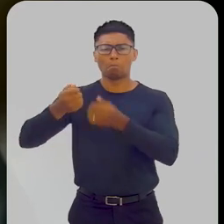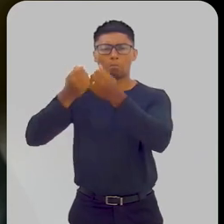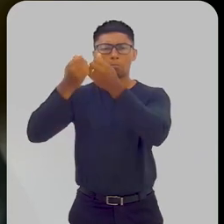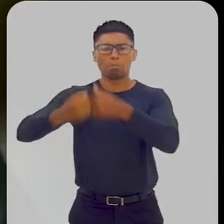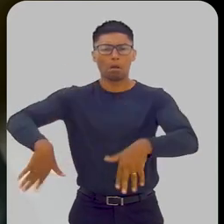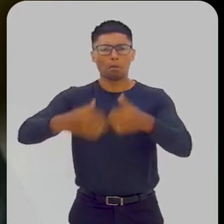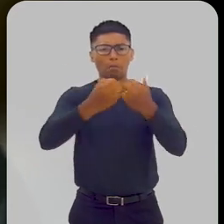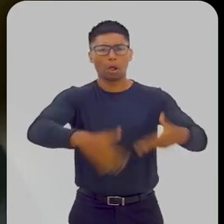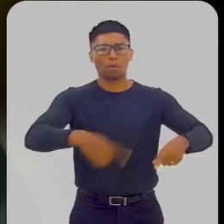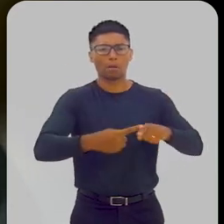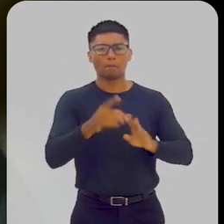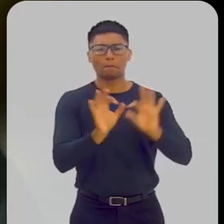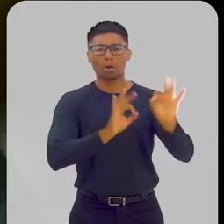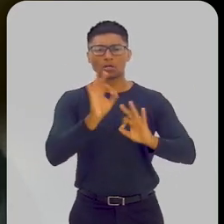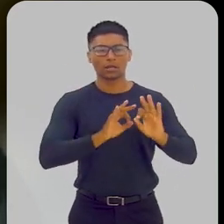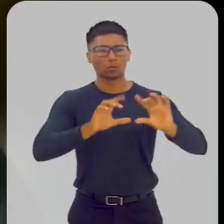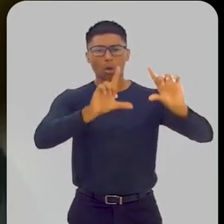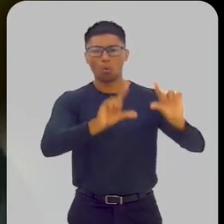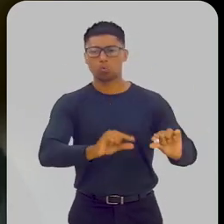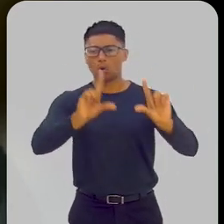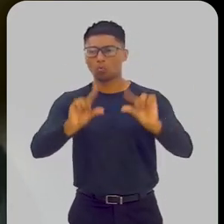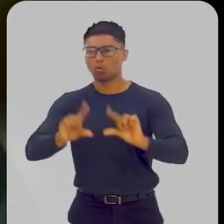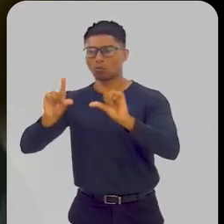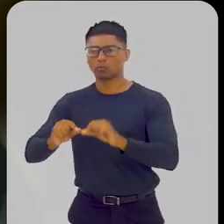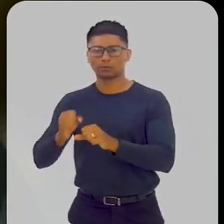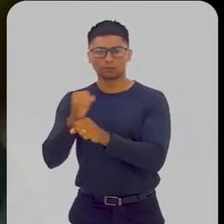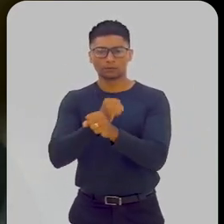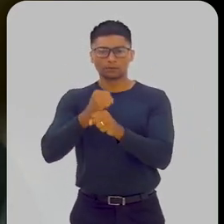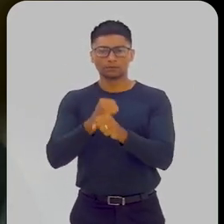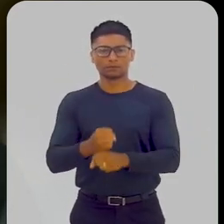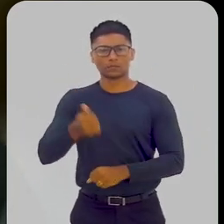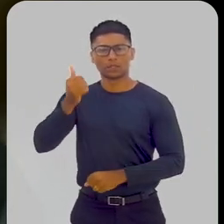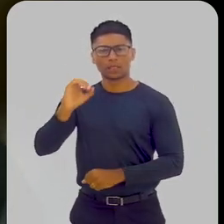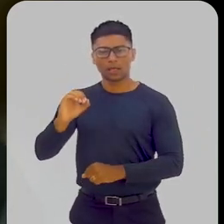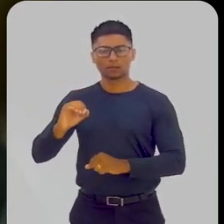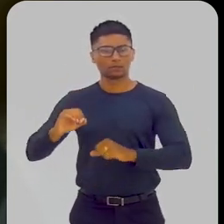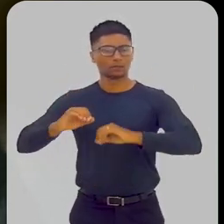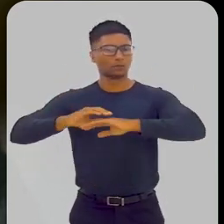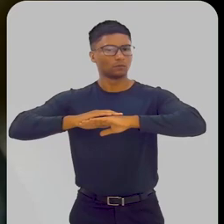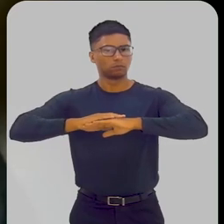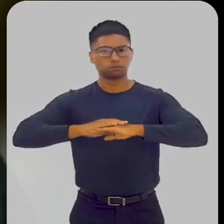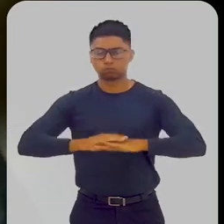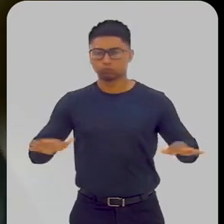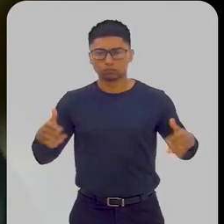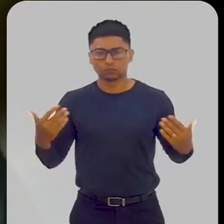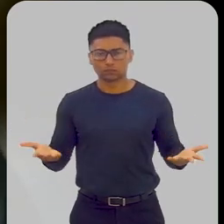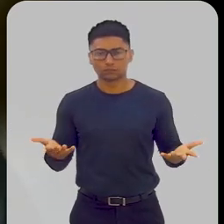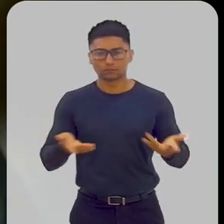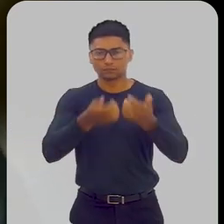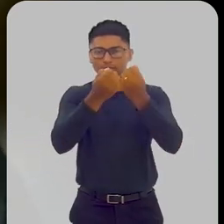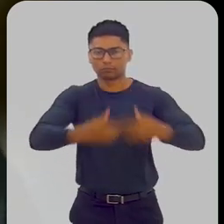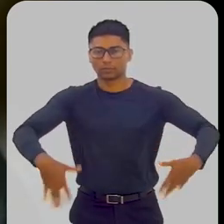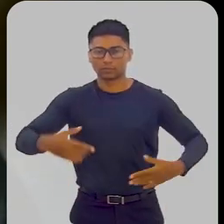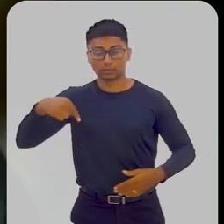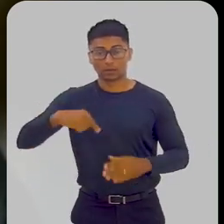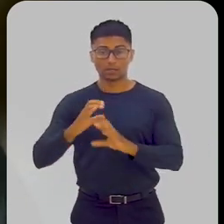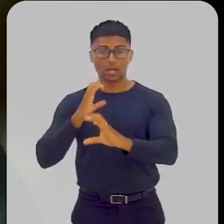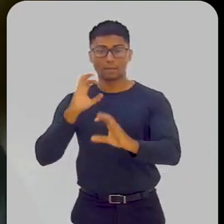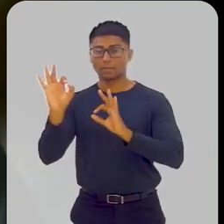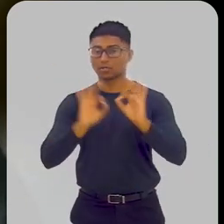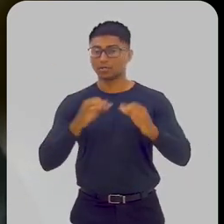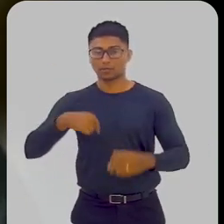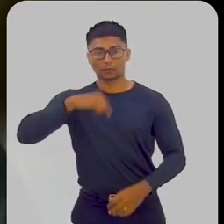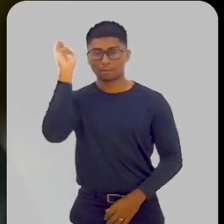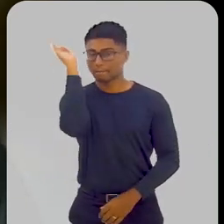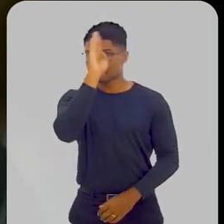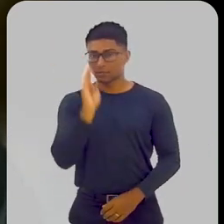foi destroçada pela falta de projetos. Geisa, bastaram 10 anos para desconstruir uma obra de uma geração inteira. A engenharia de projetos do